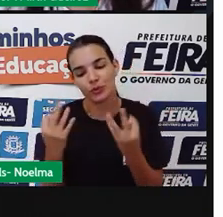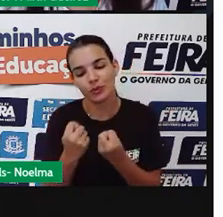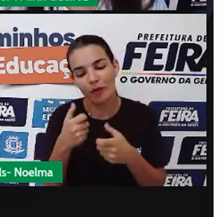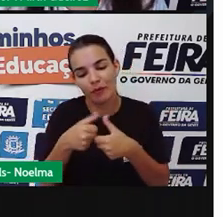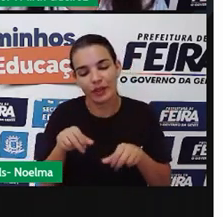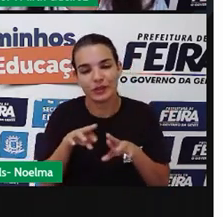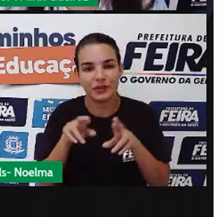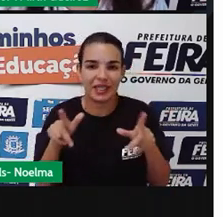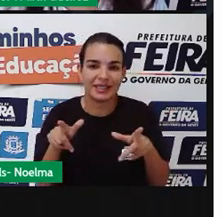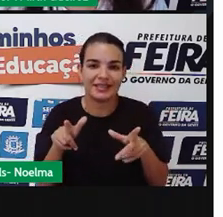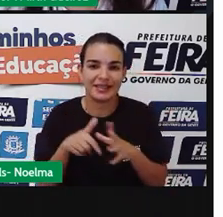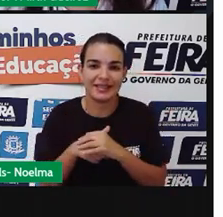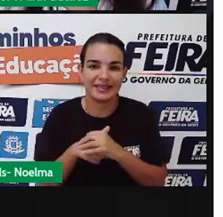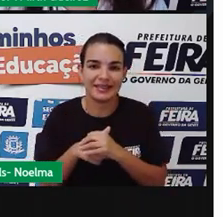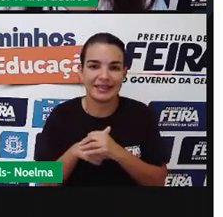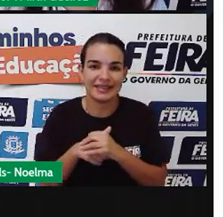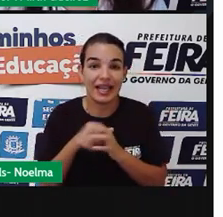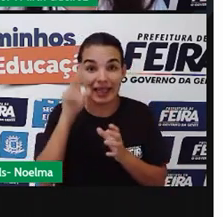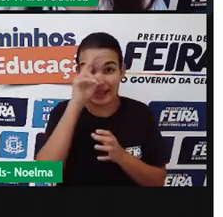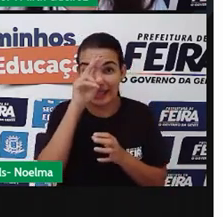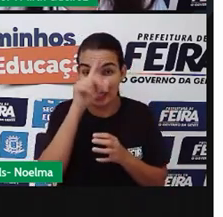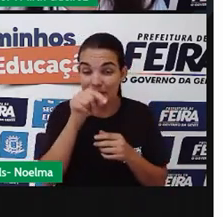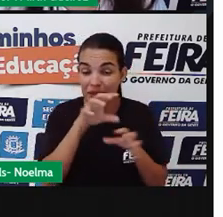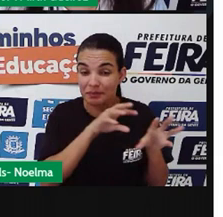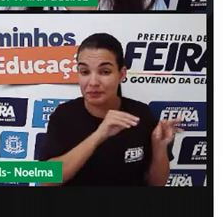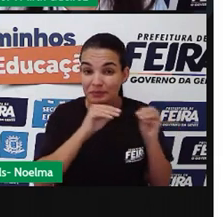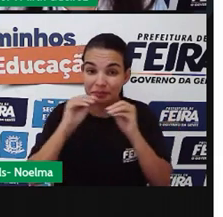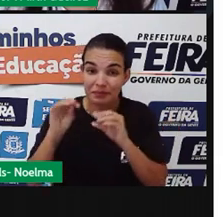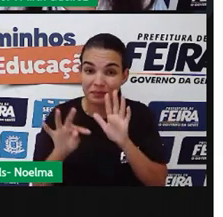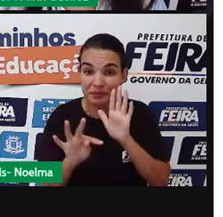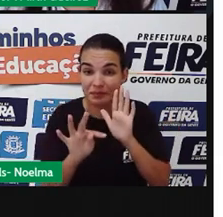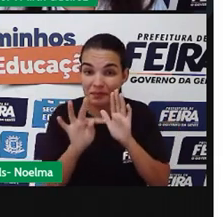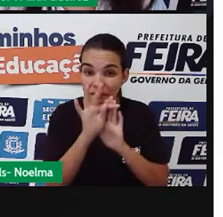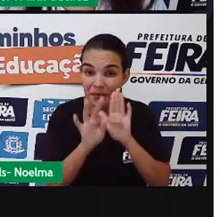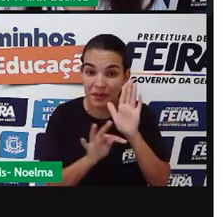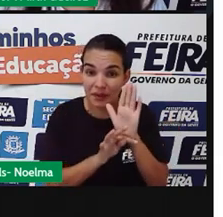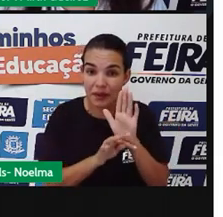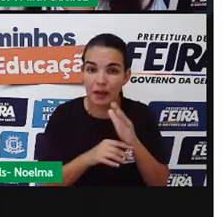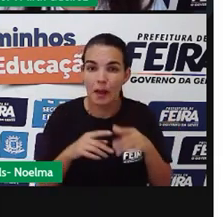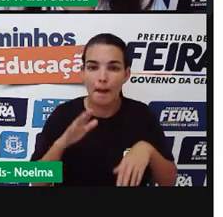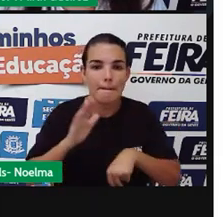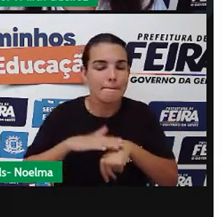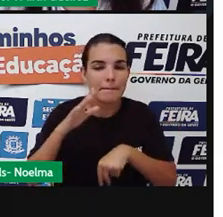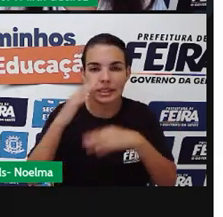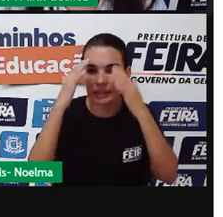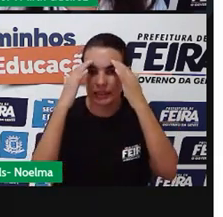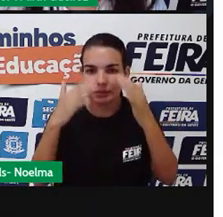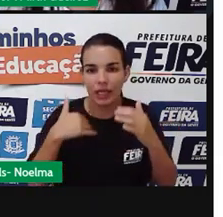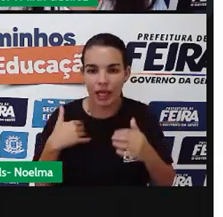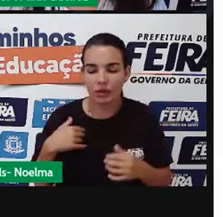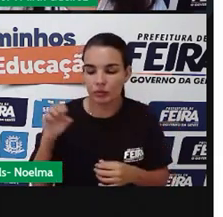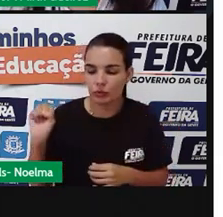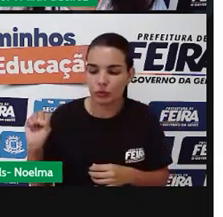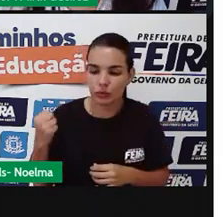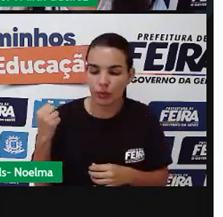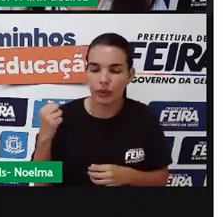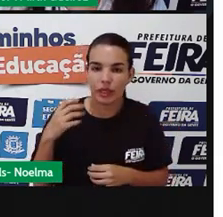fica diferente. Aí, esse texto foi retirado em Mais Respeito, Eu Sou Criança, de Pedro